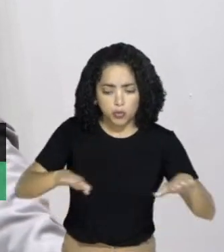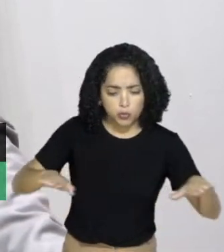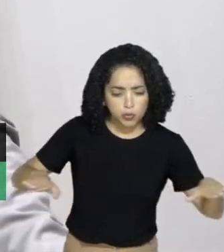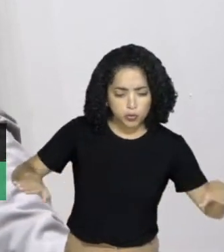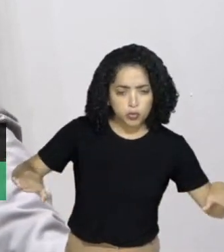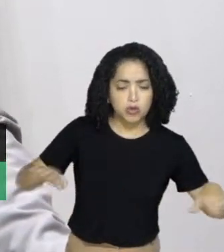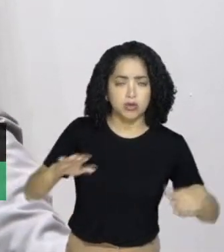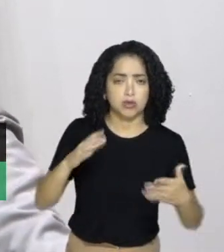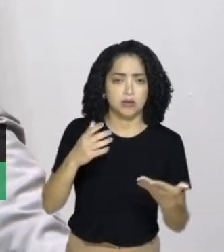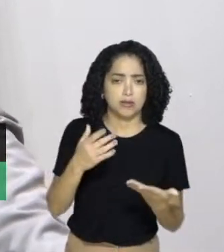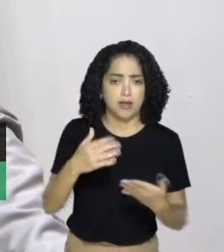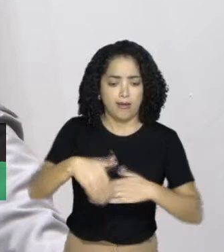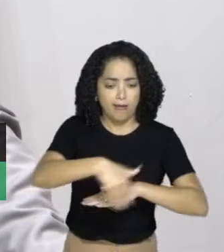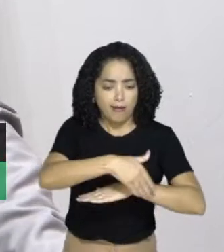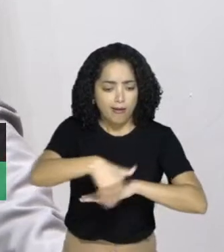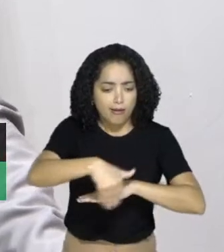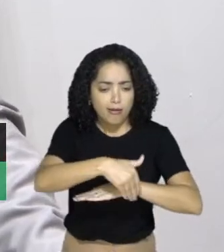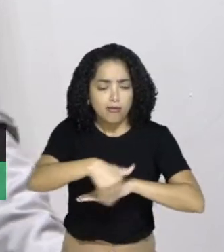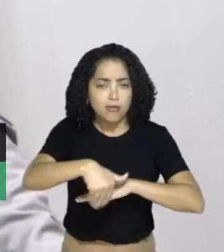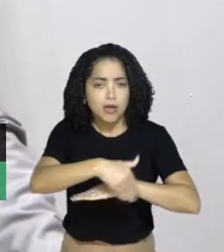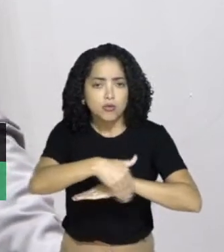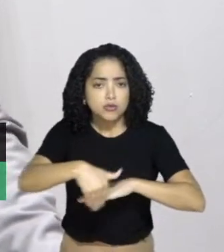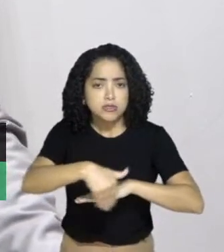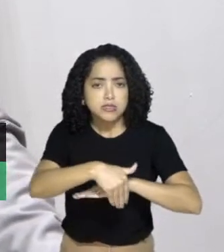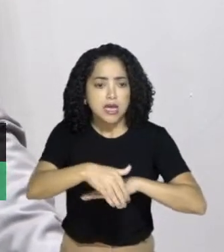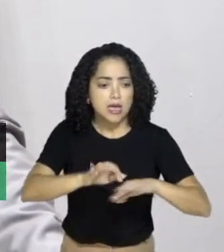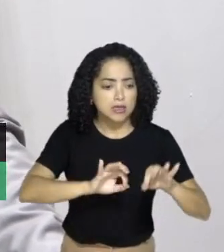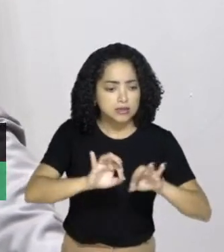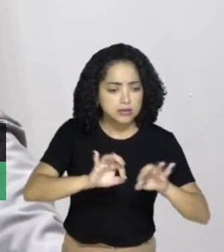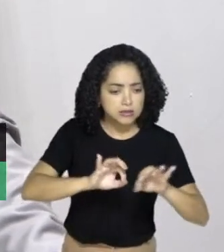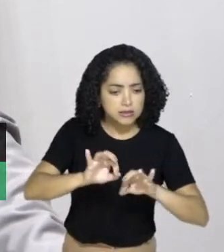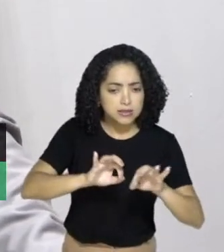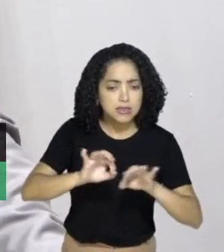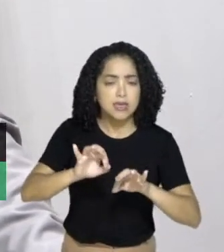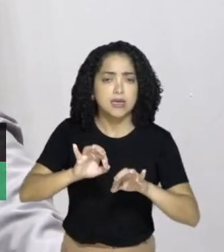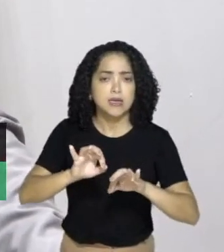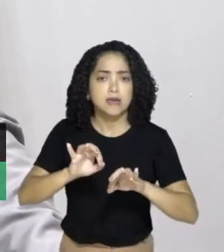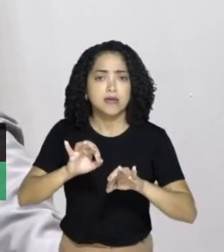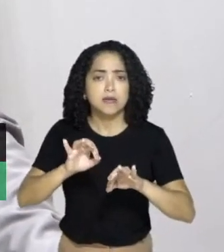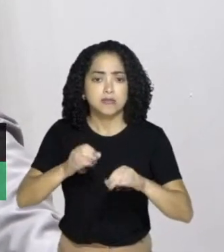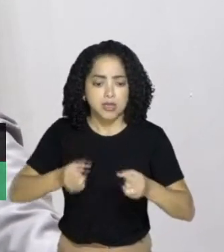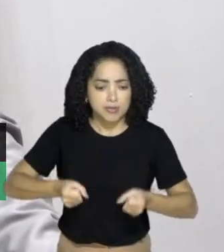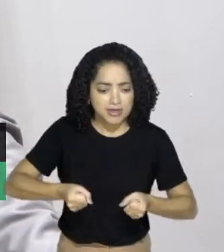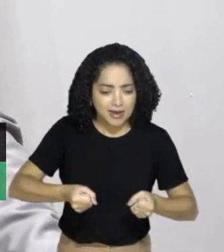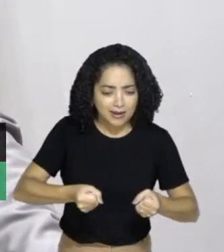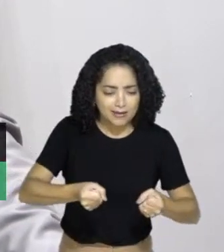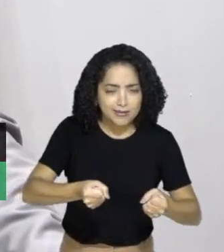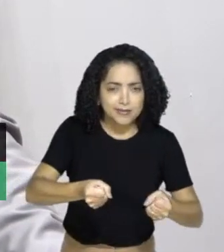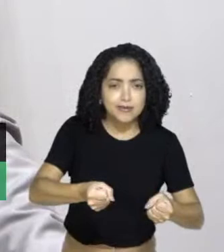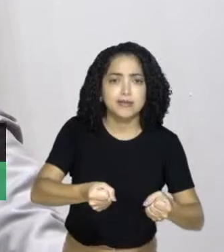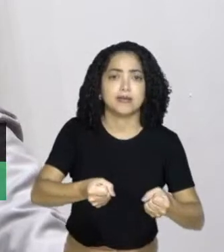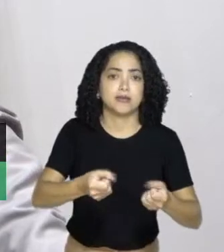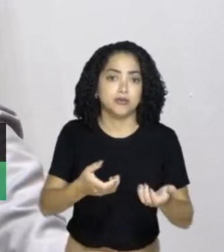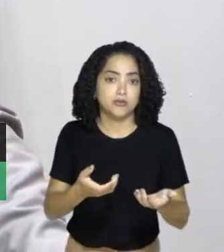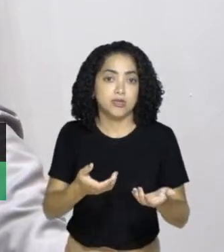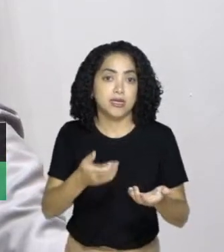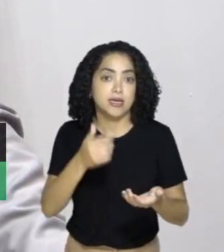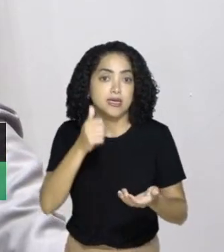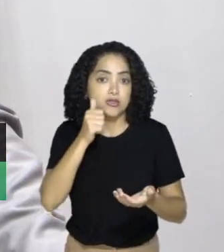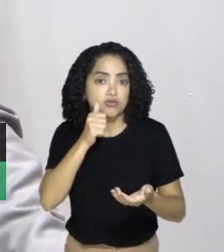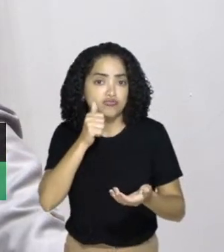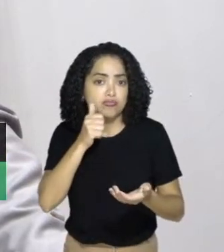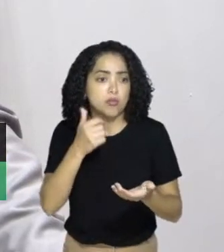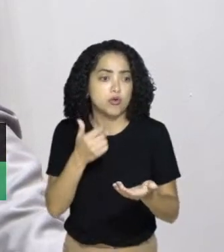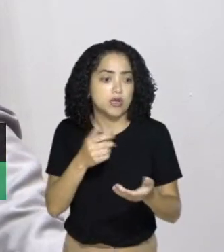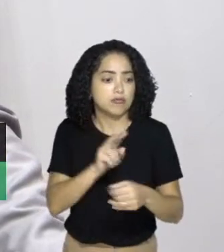passar ali empurrando o carrinho, não só de bebê, muitas vezes, de uma criança portadora de deficiência, que é seu filho. Isso aí é